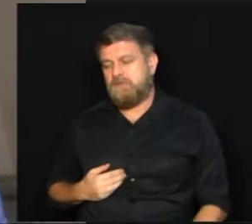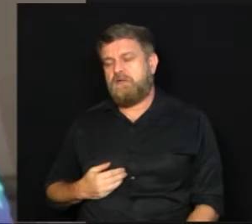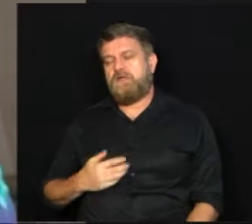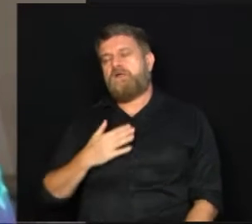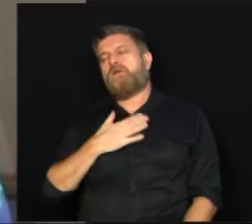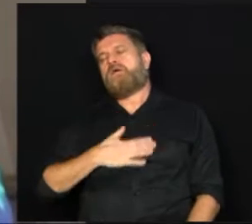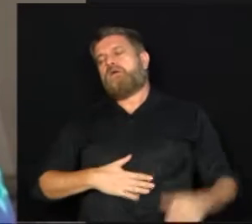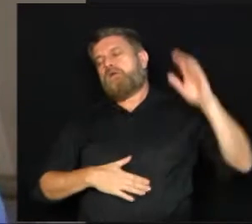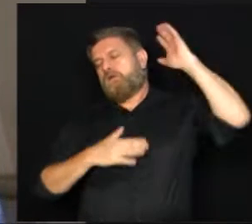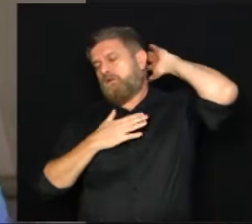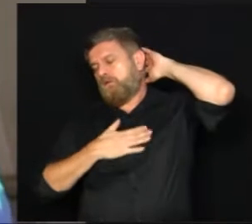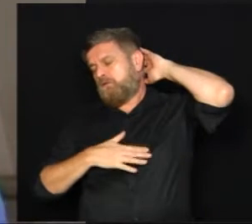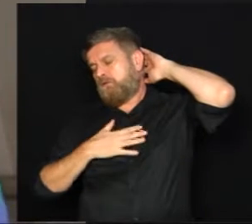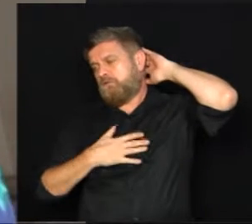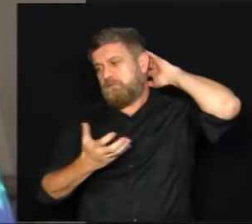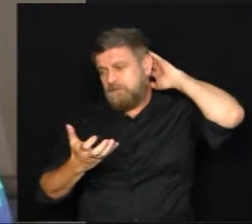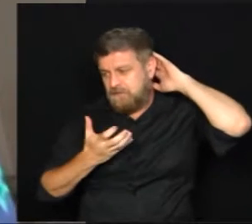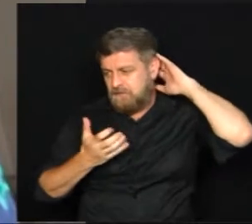ficar estudando.